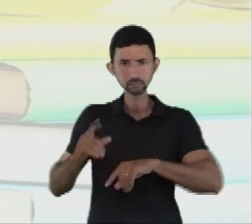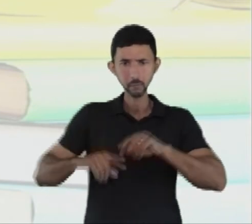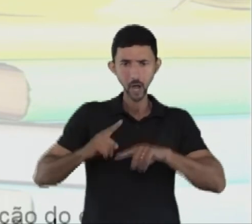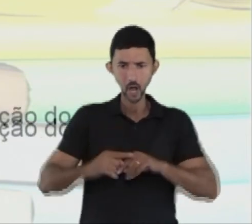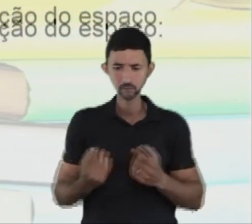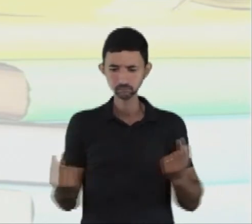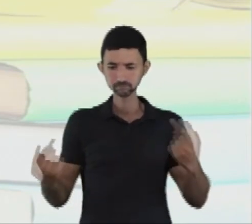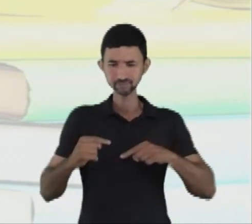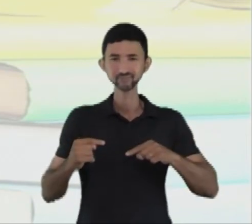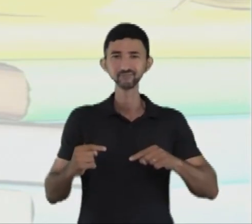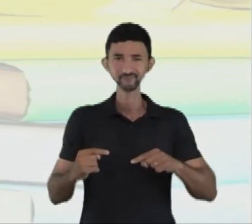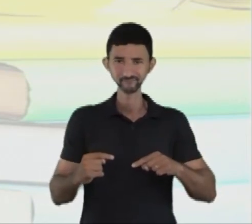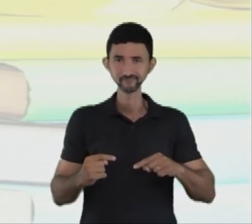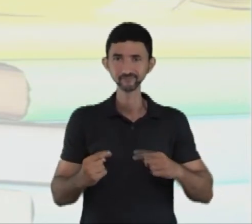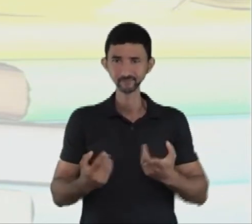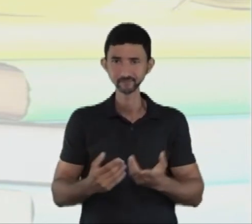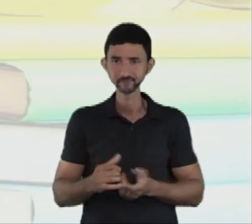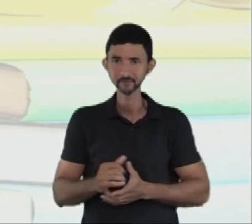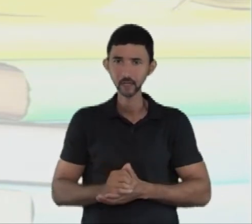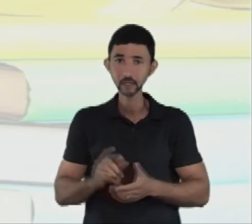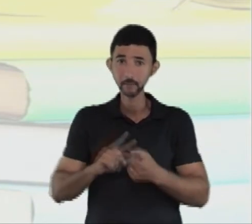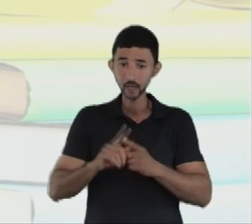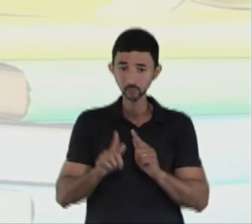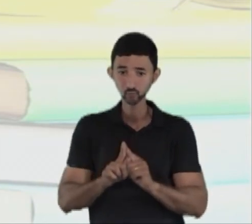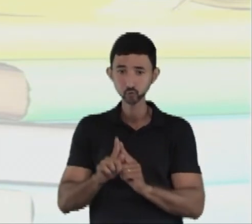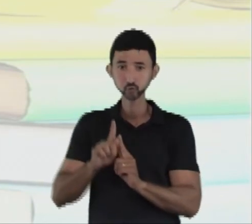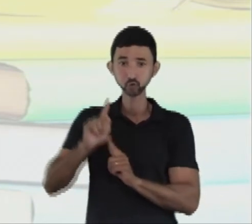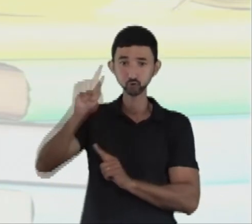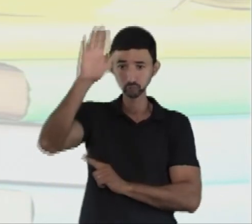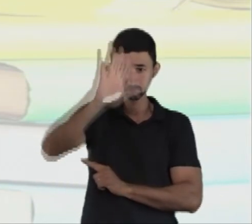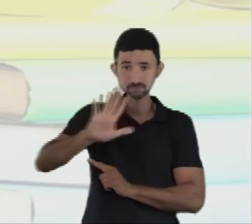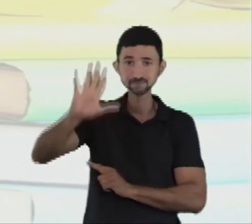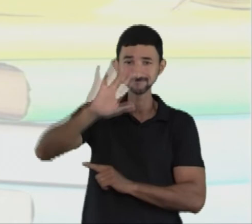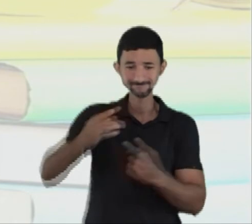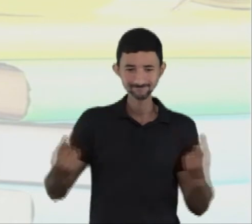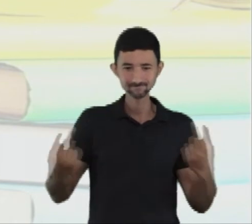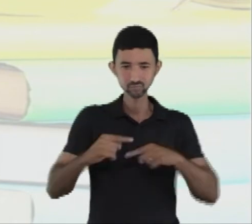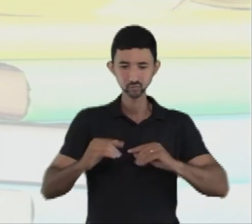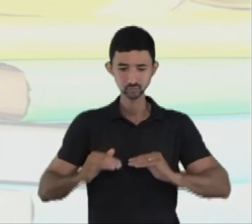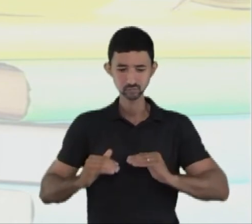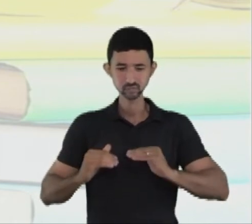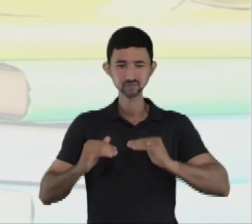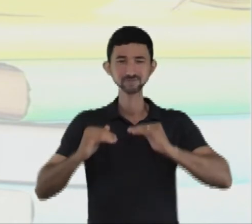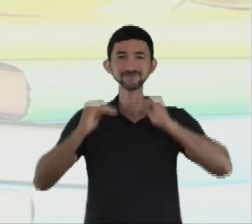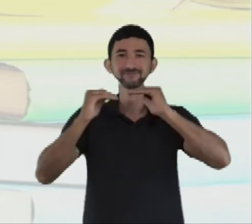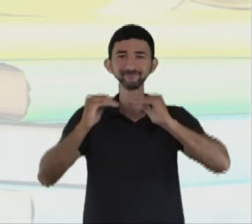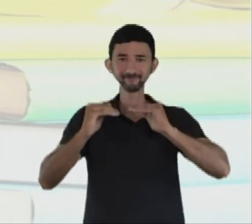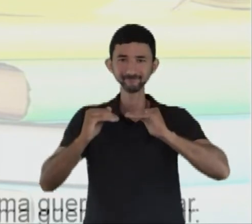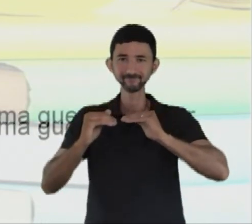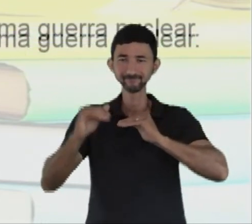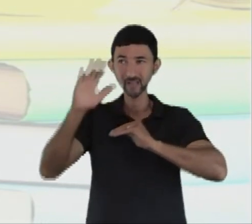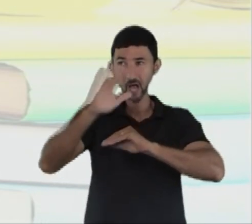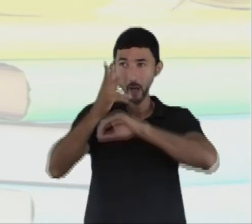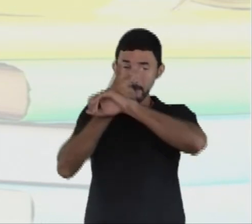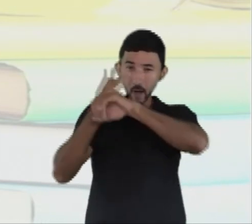intimidar o oponente, né? A corrida espacial foi uma competição pela supremacia na exploração do